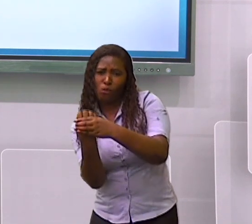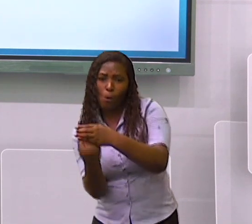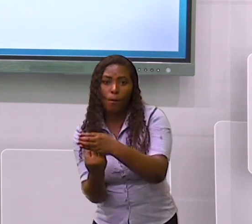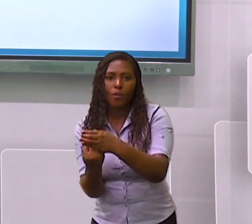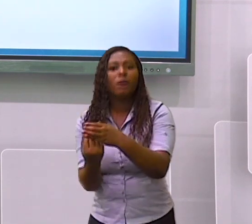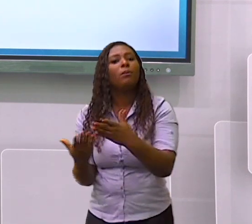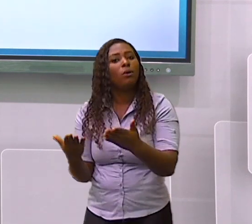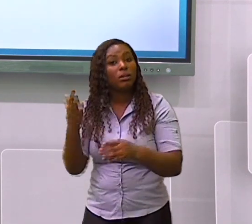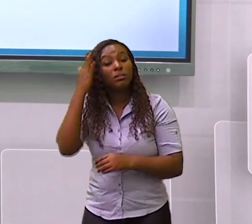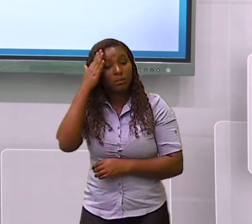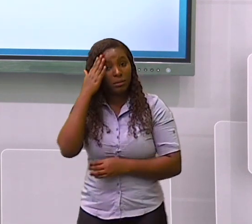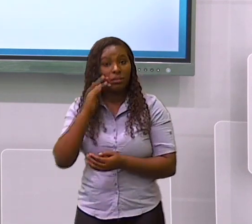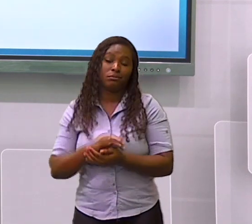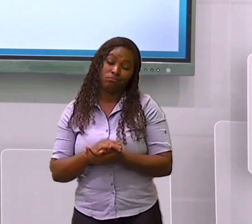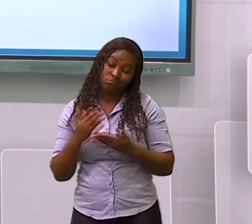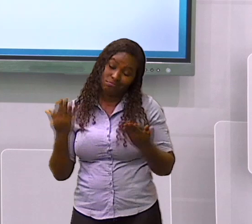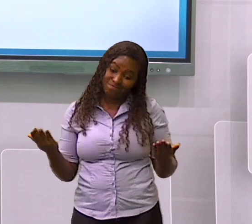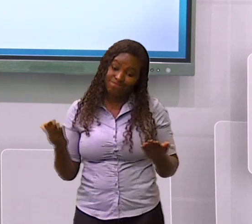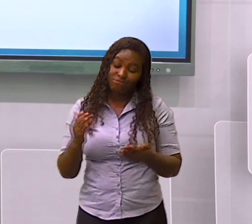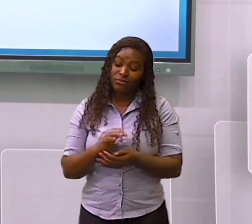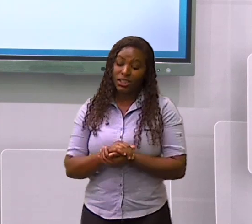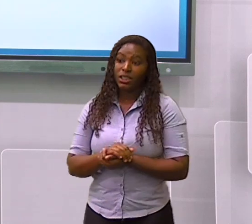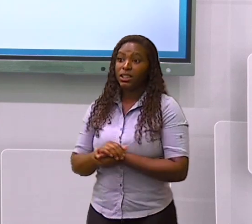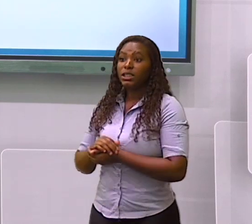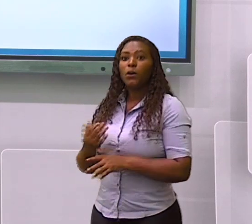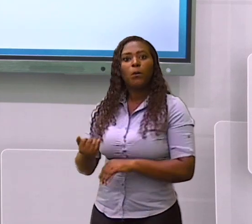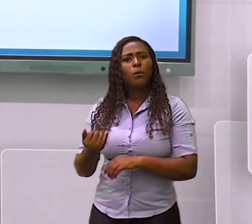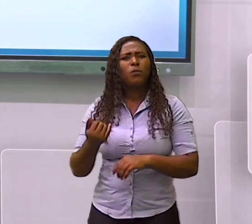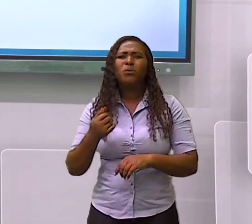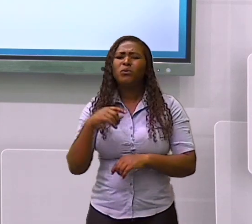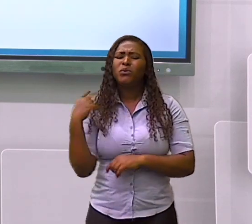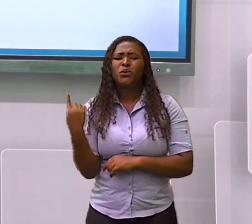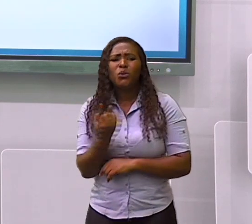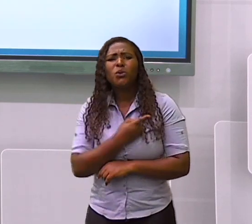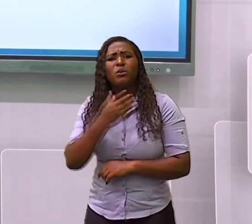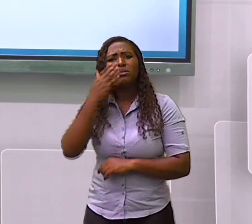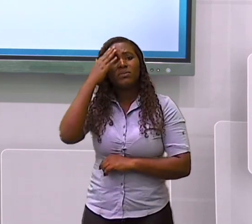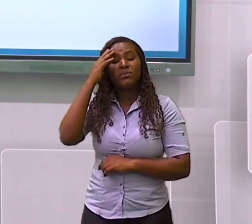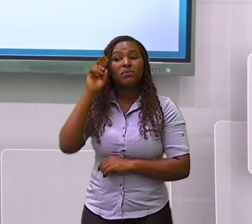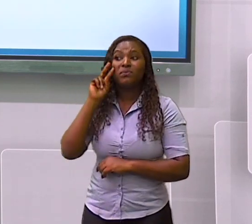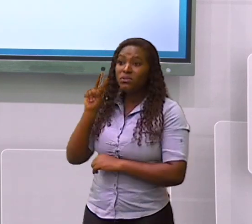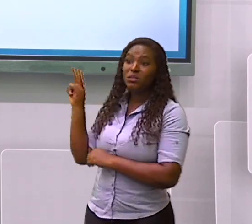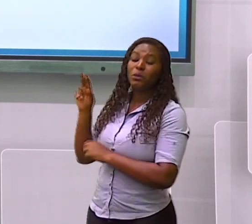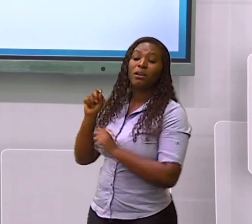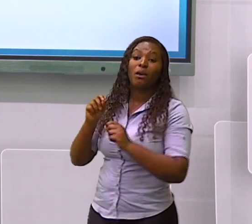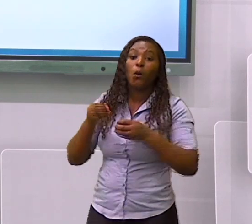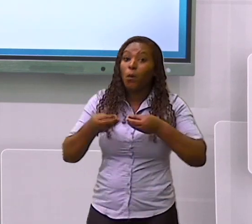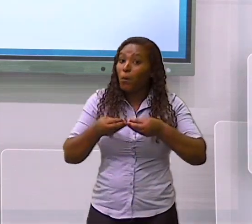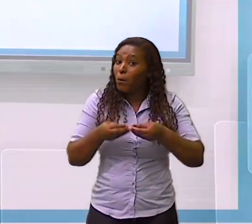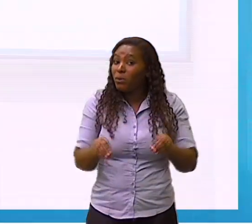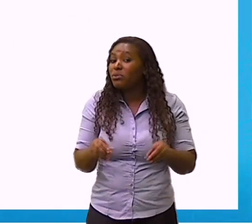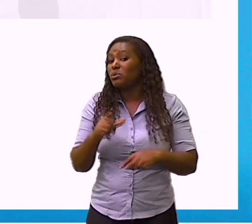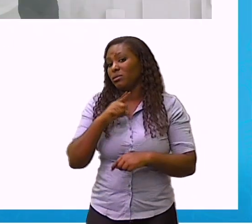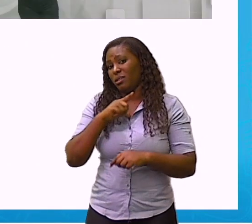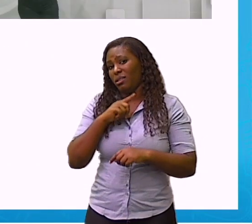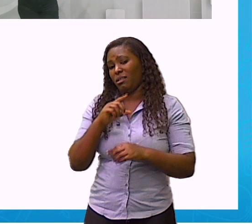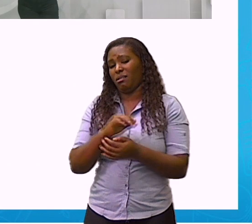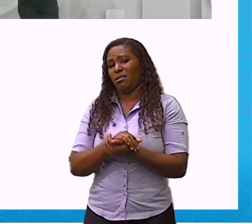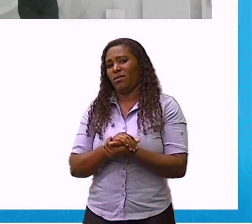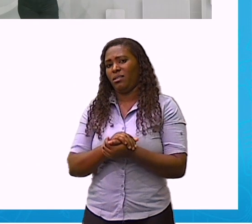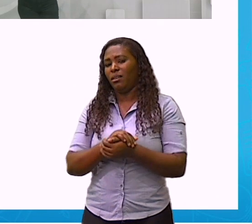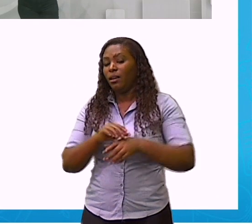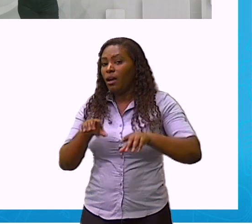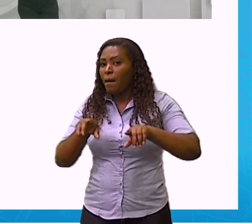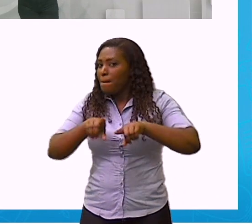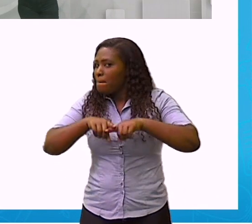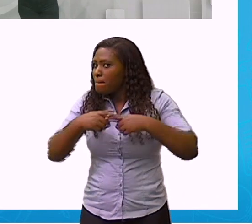Então, nós podemos ver o tanto que foi prejudicial para o rio, não é isso? Agora nós vamos ver como a fauna